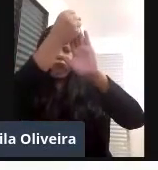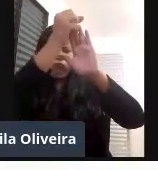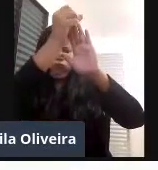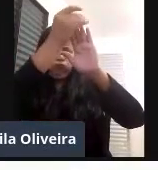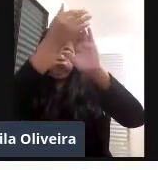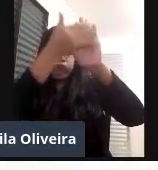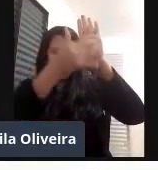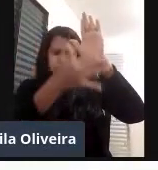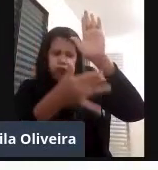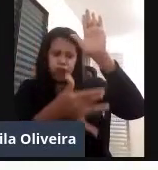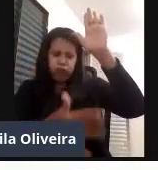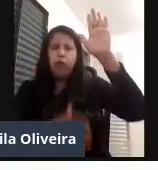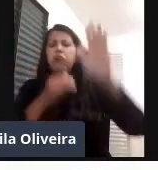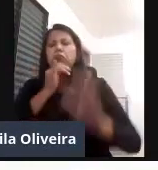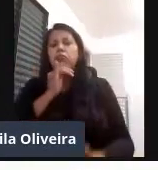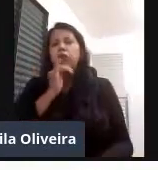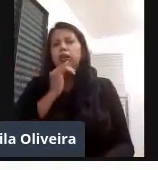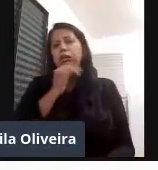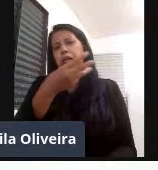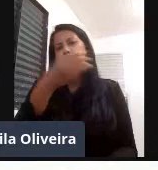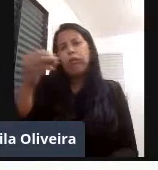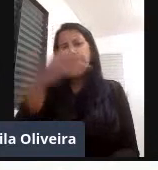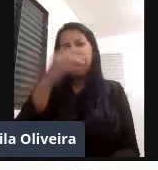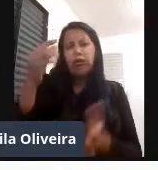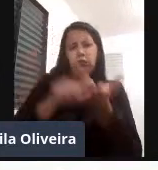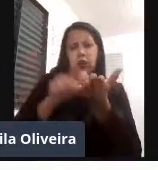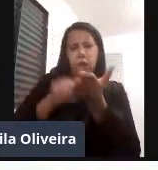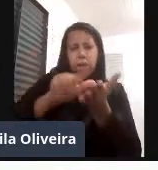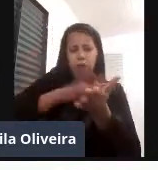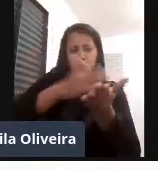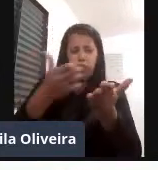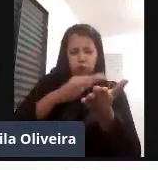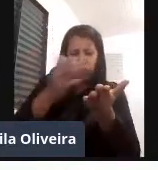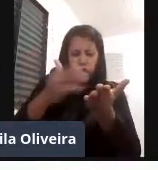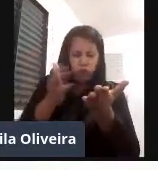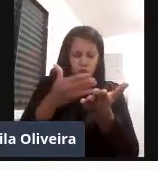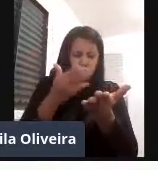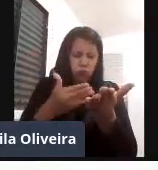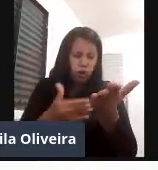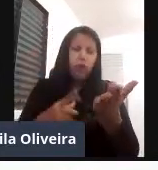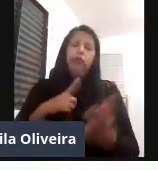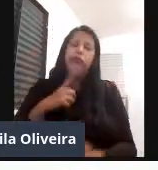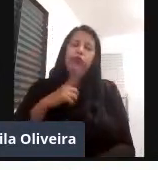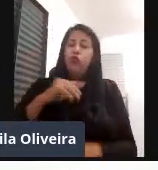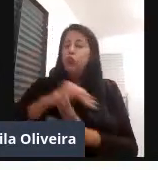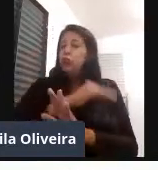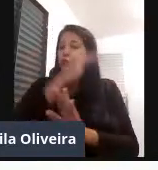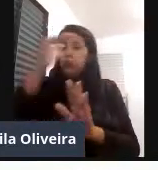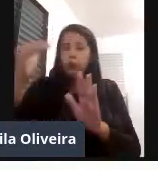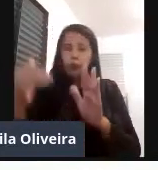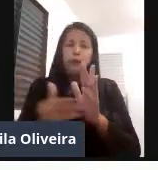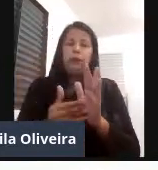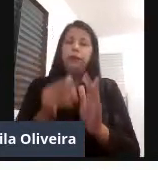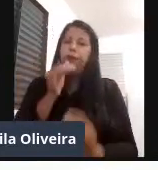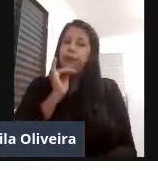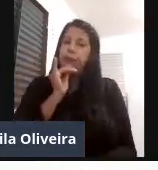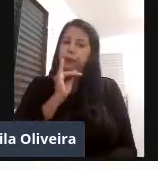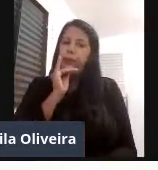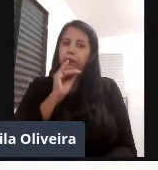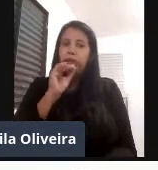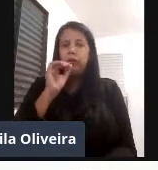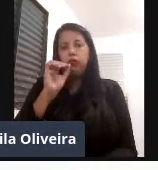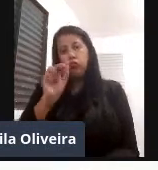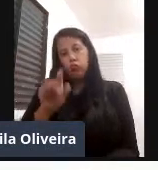300 páginas, todas as 300 páginas. O arquivo completo está disponível e quando a gente faz essa busca, a gente